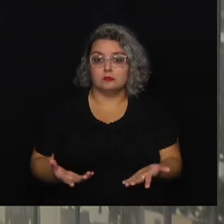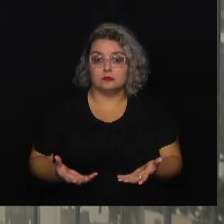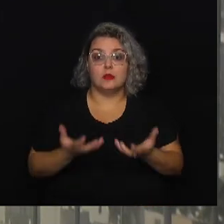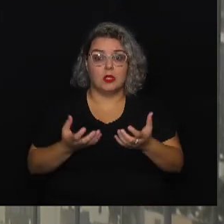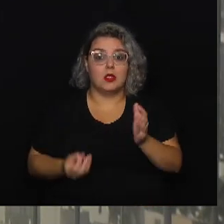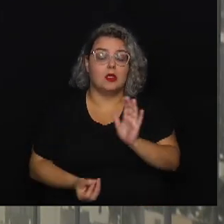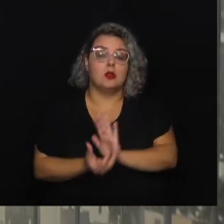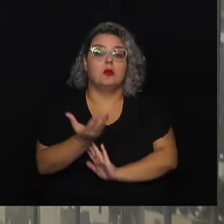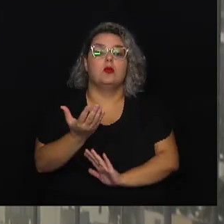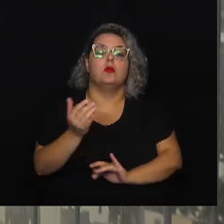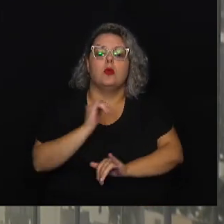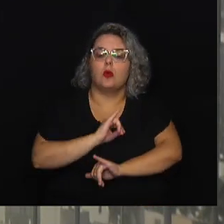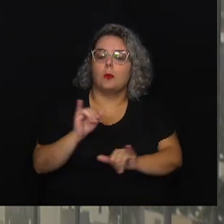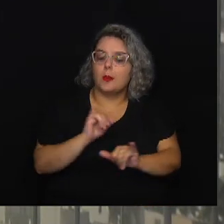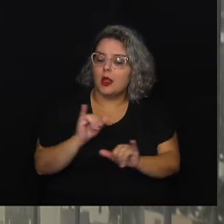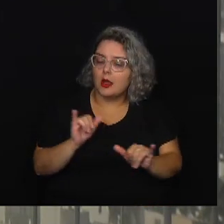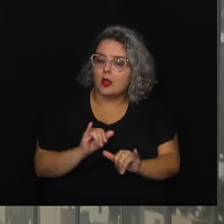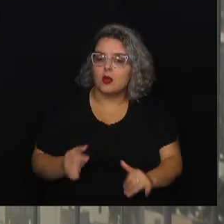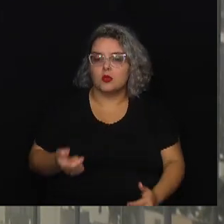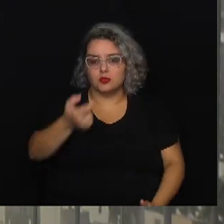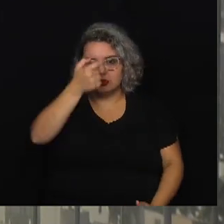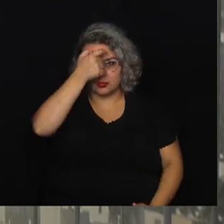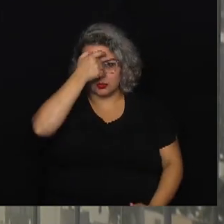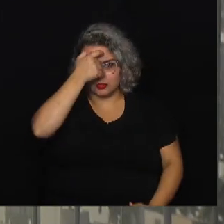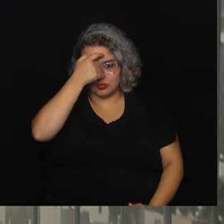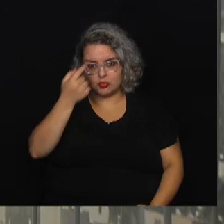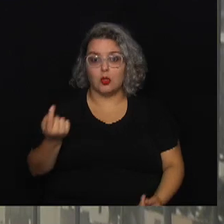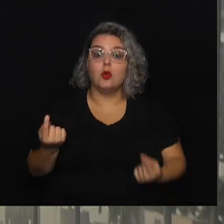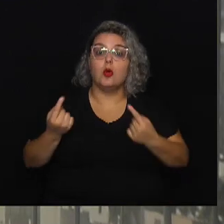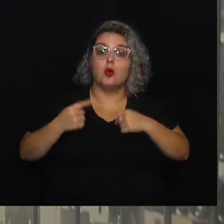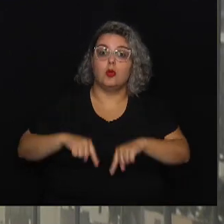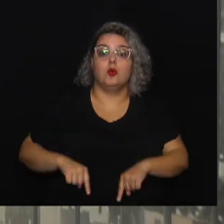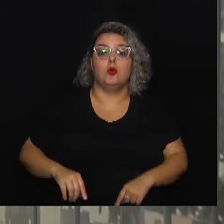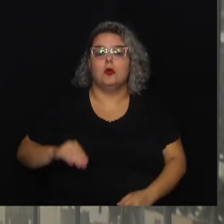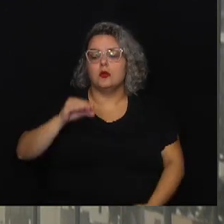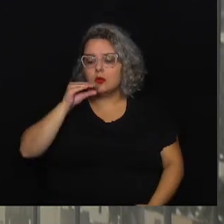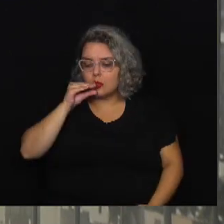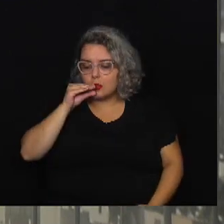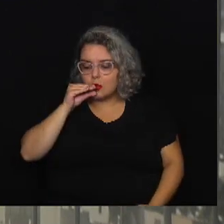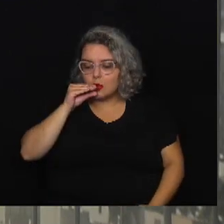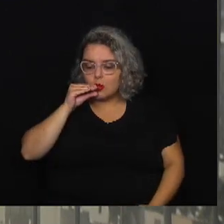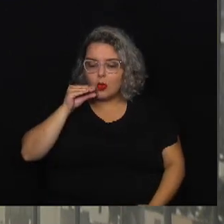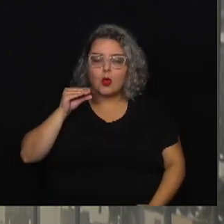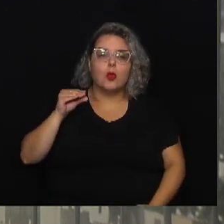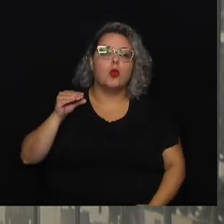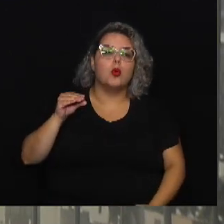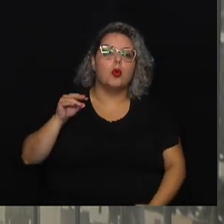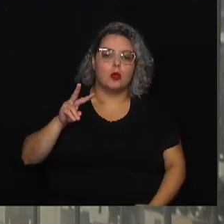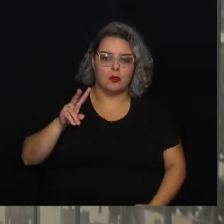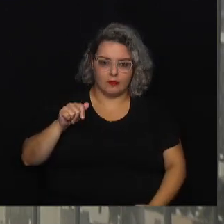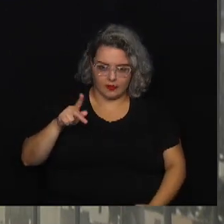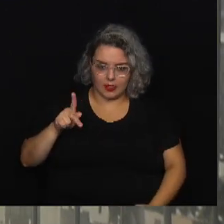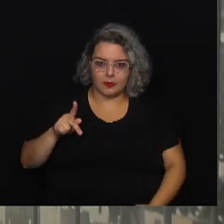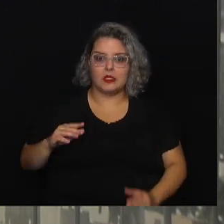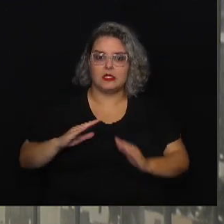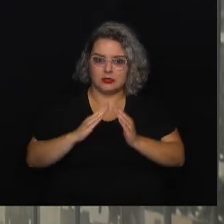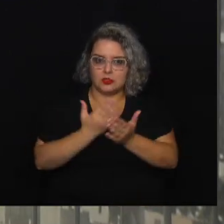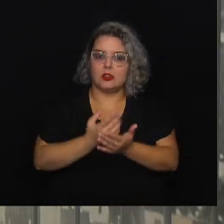uma campanha de conscientização contra o cigarro eletrônico, o VAP, nas escolas de